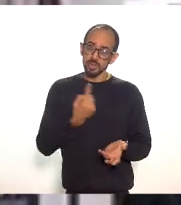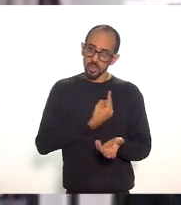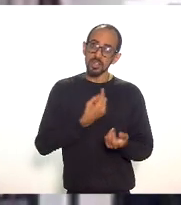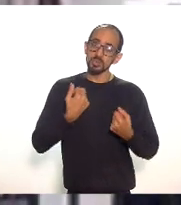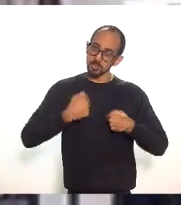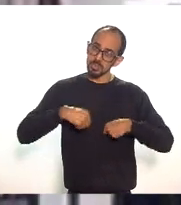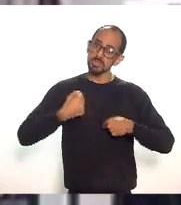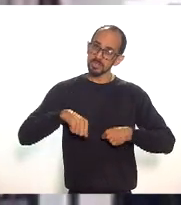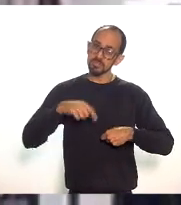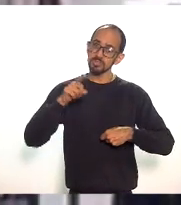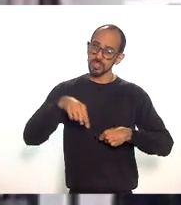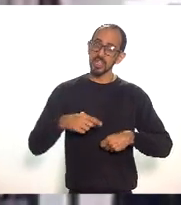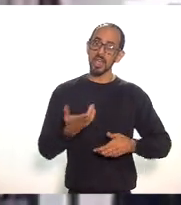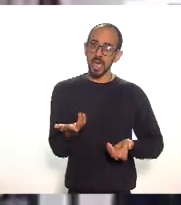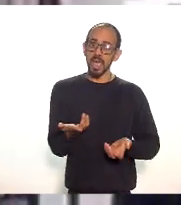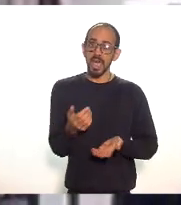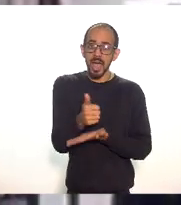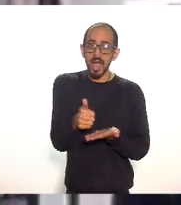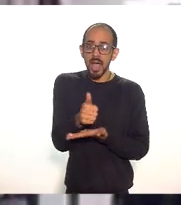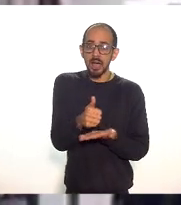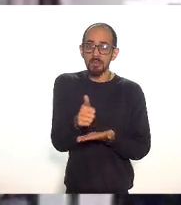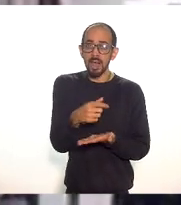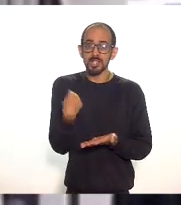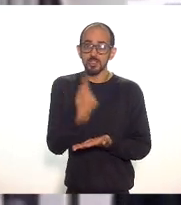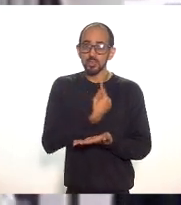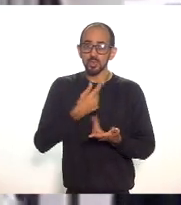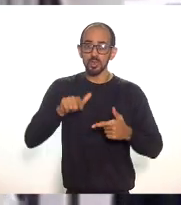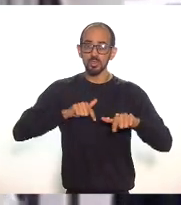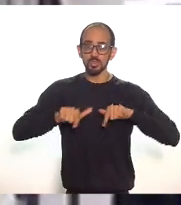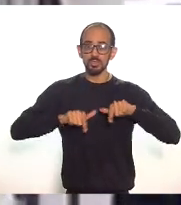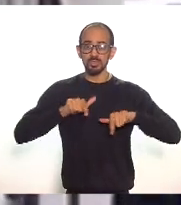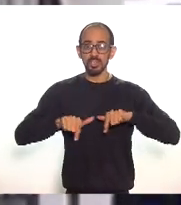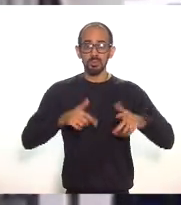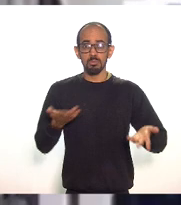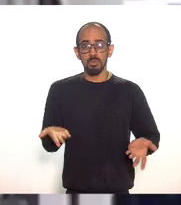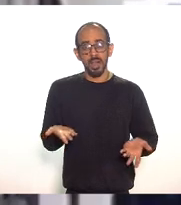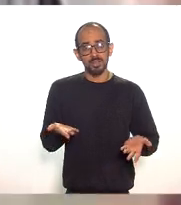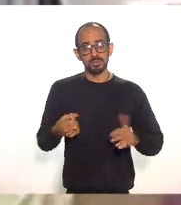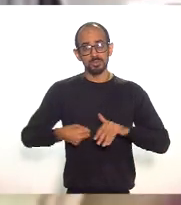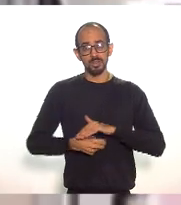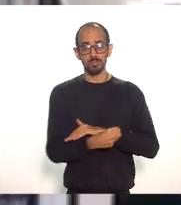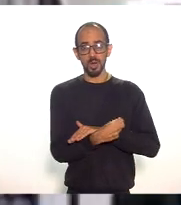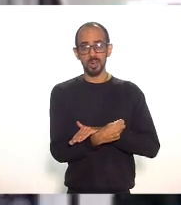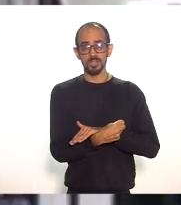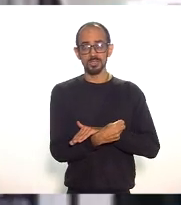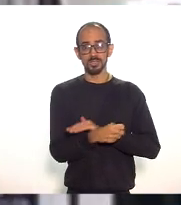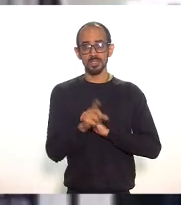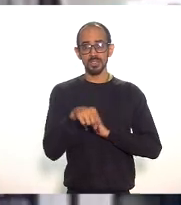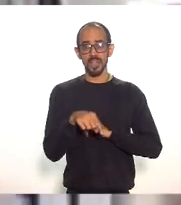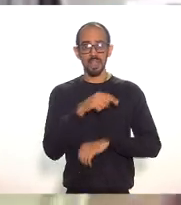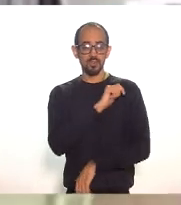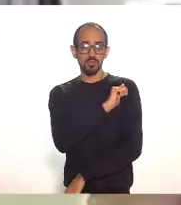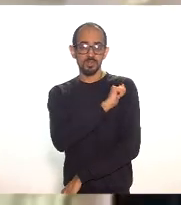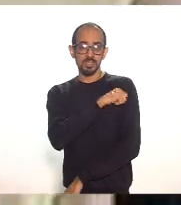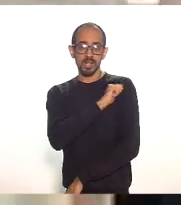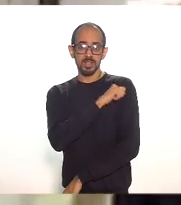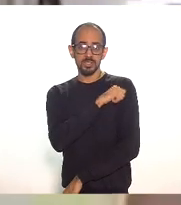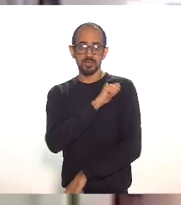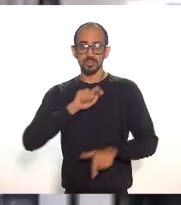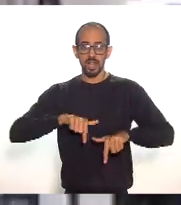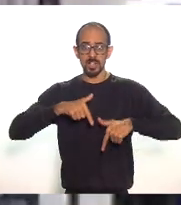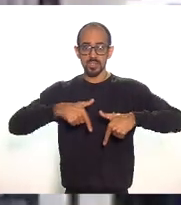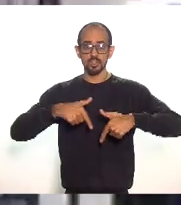nossas prerrogativas e uma das funções principais do nosso mandato, que é de fiscalização das ações